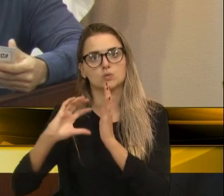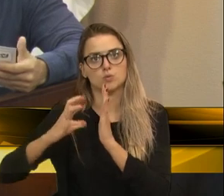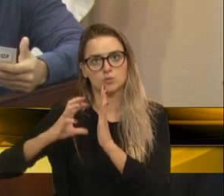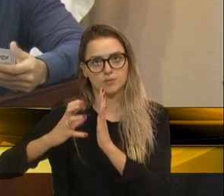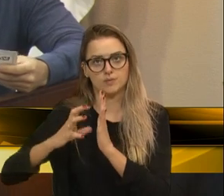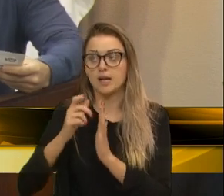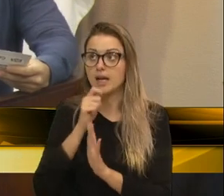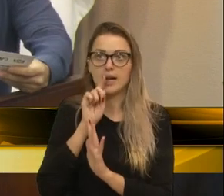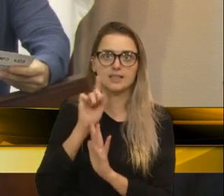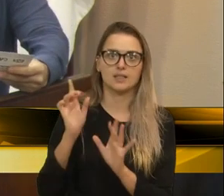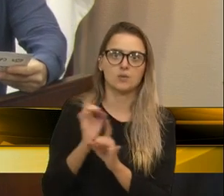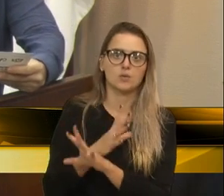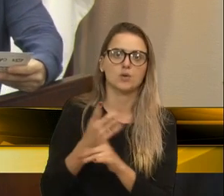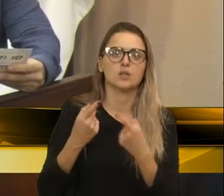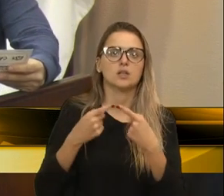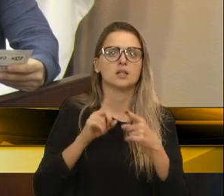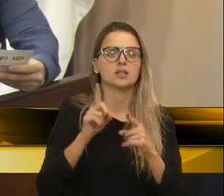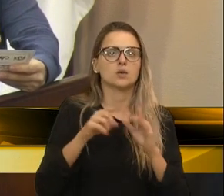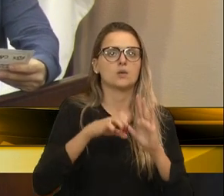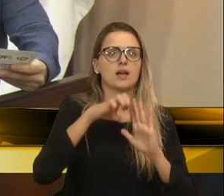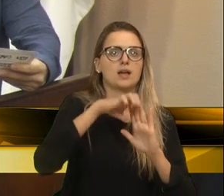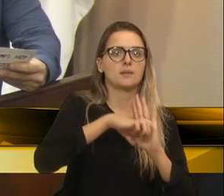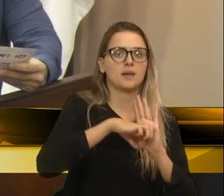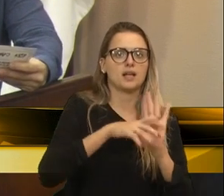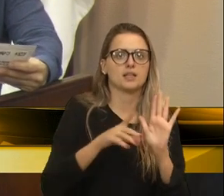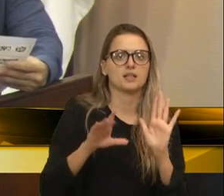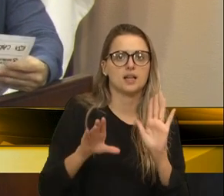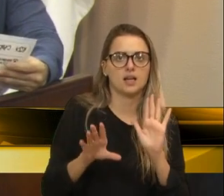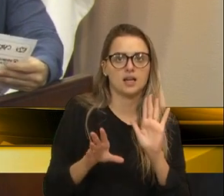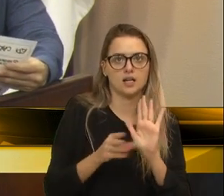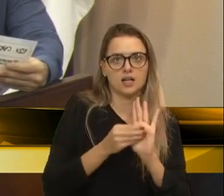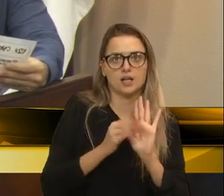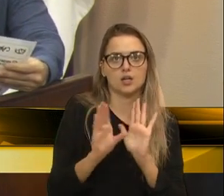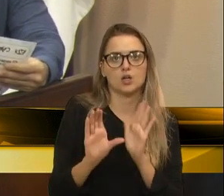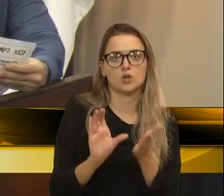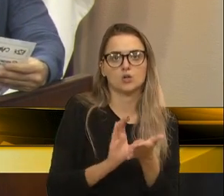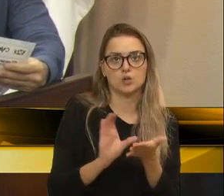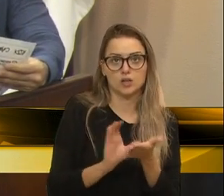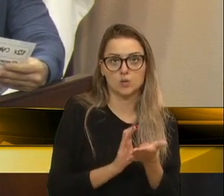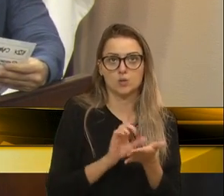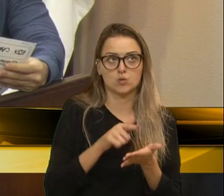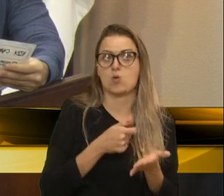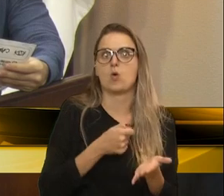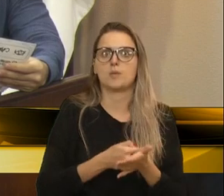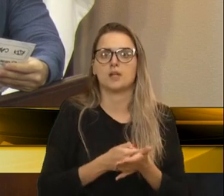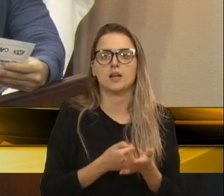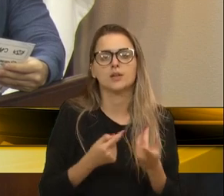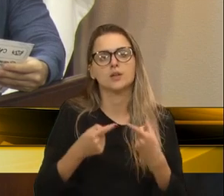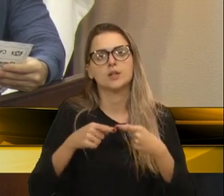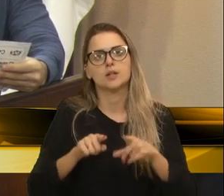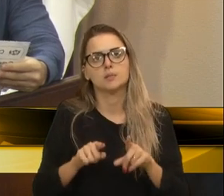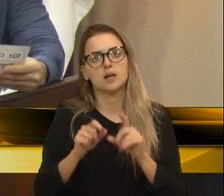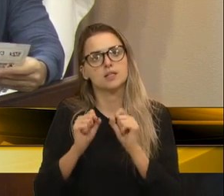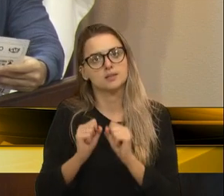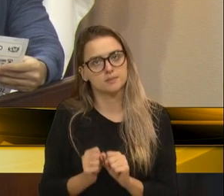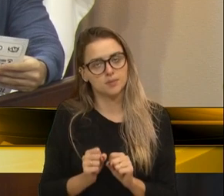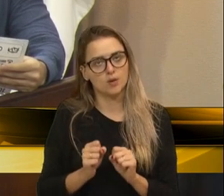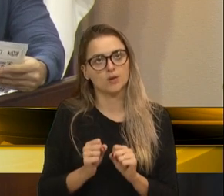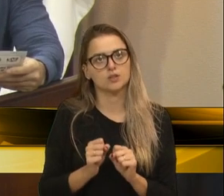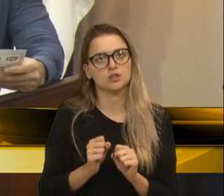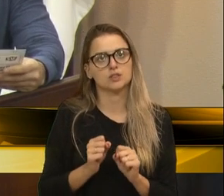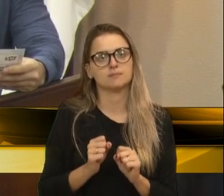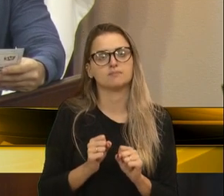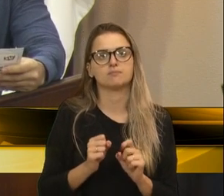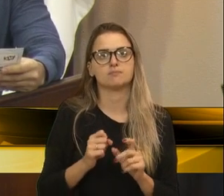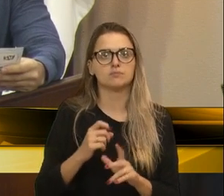decidido. Então, ela não é uma emenda impositiva, ela não é uma emenda obrigatória, né? Ela pode ser destinada pelos parlamentares